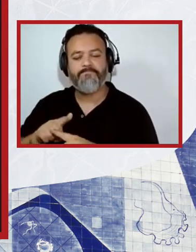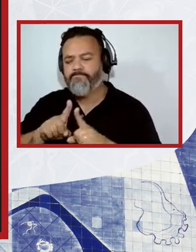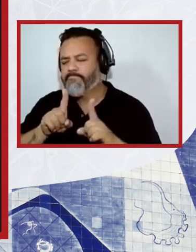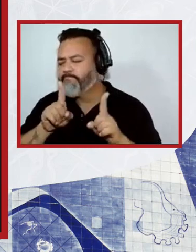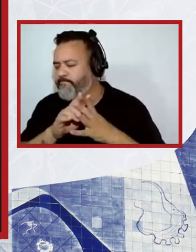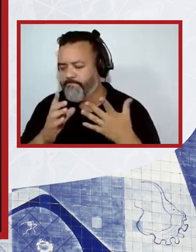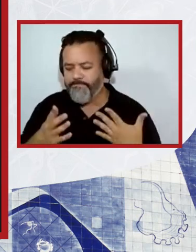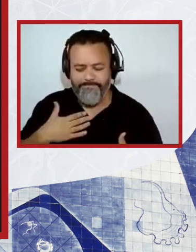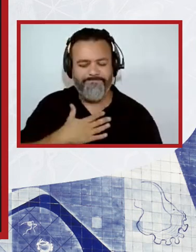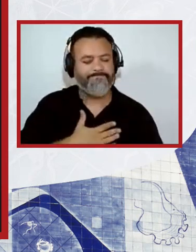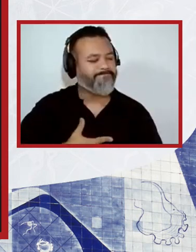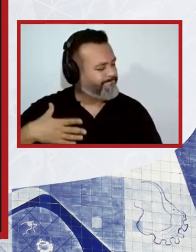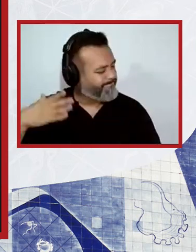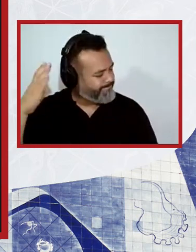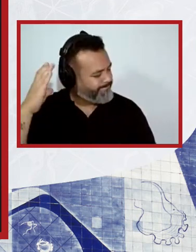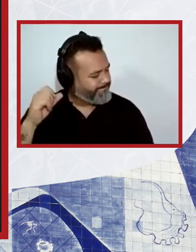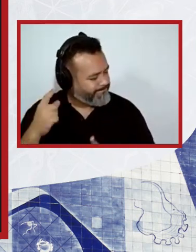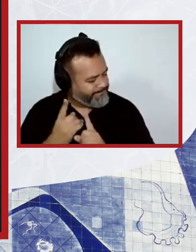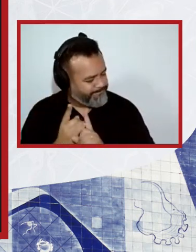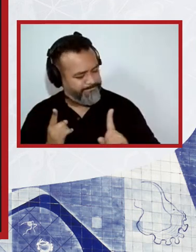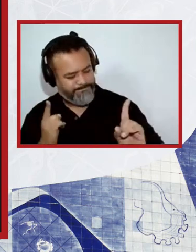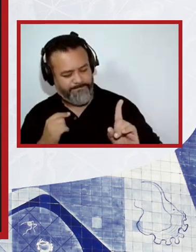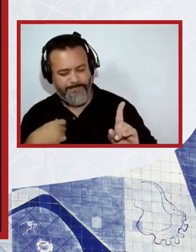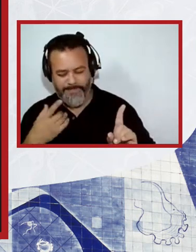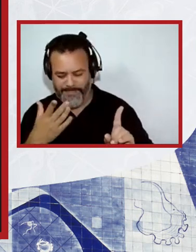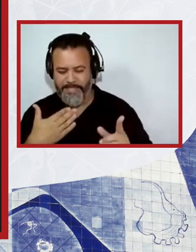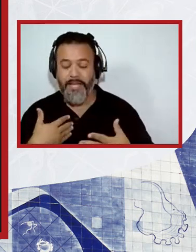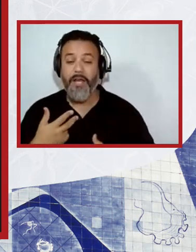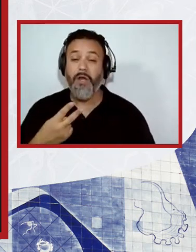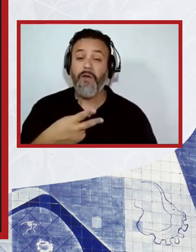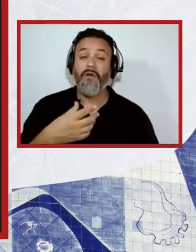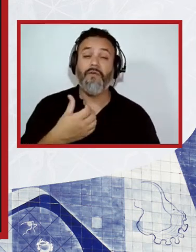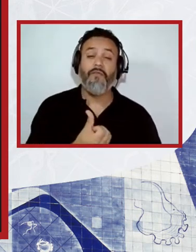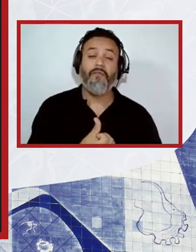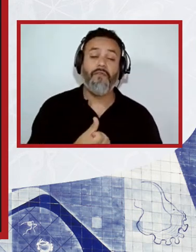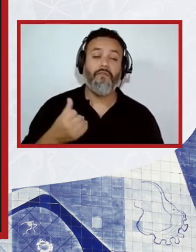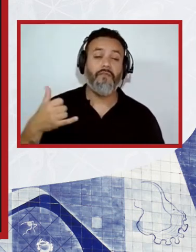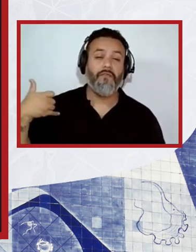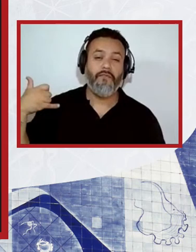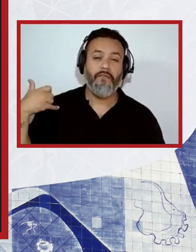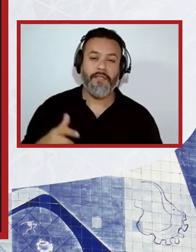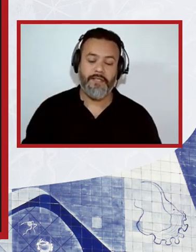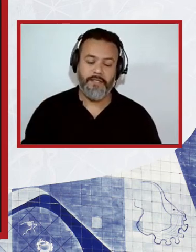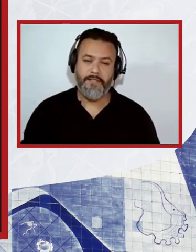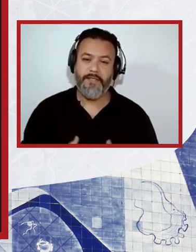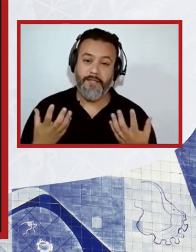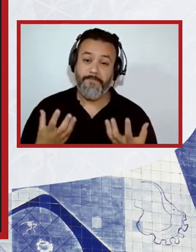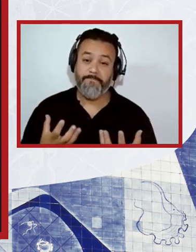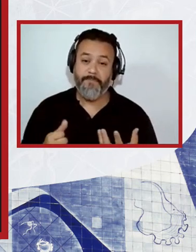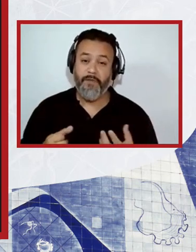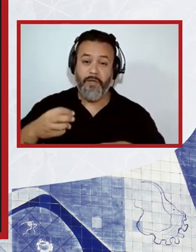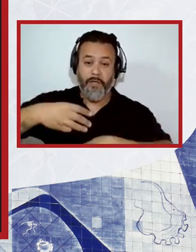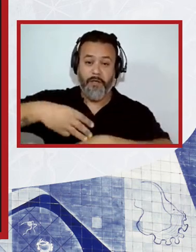ciências. Eu tenho 26 anos, eu pretendo fazer mestrado e doutorado. E